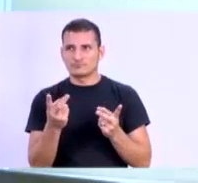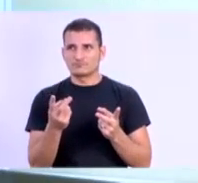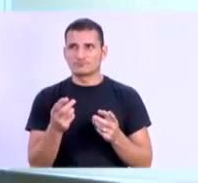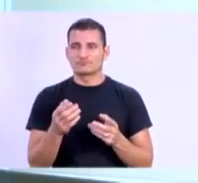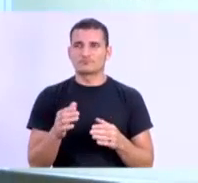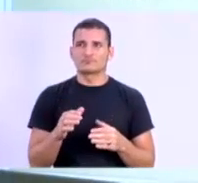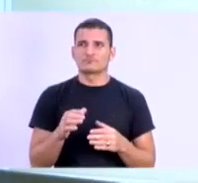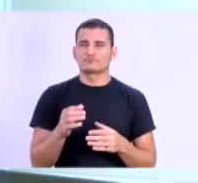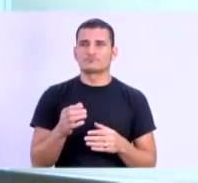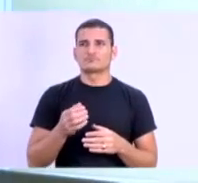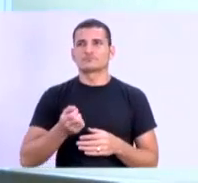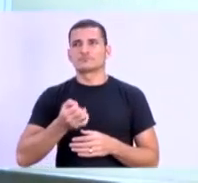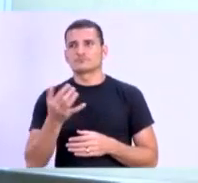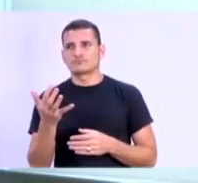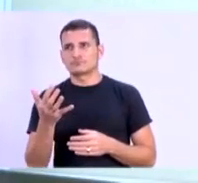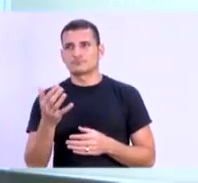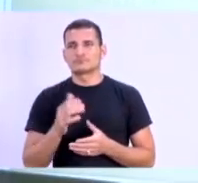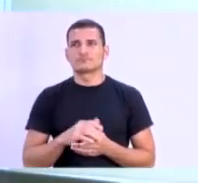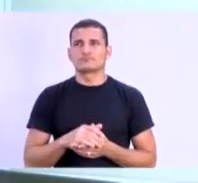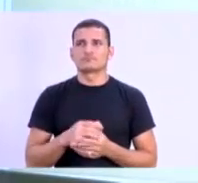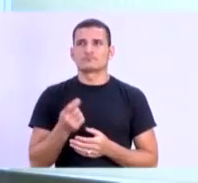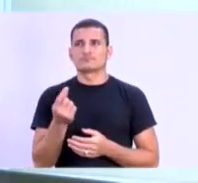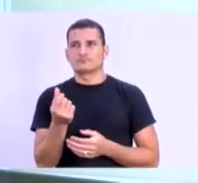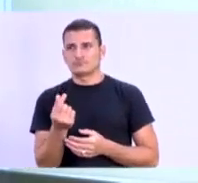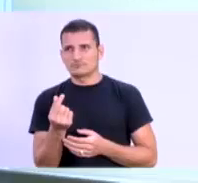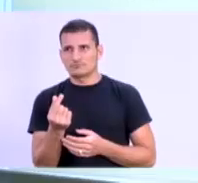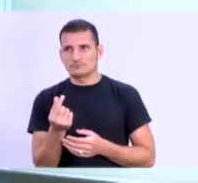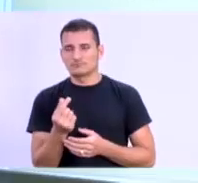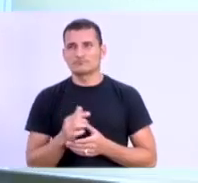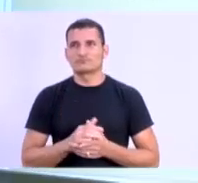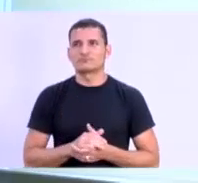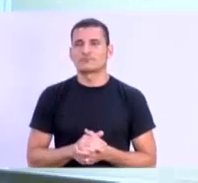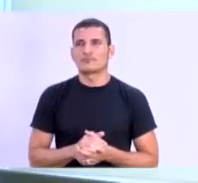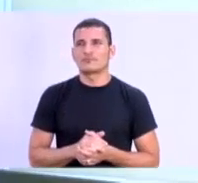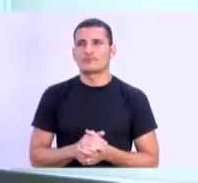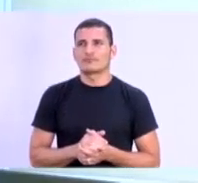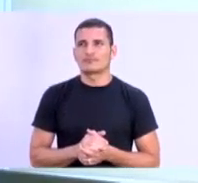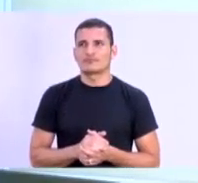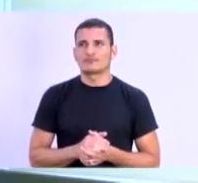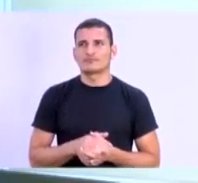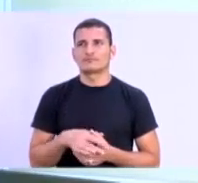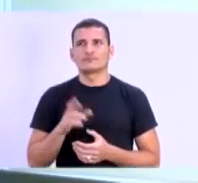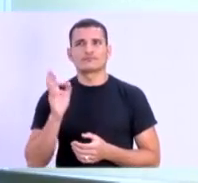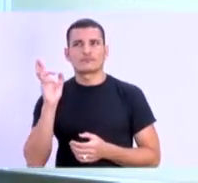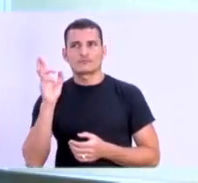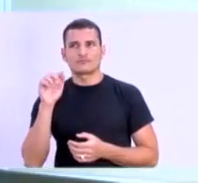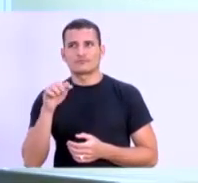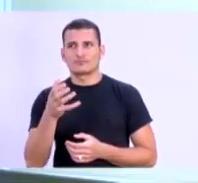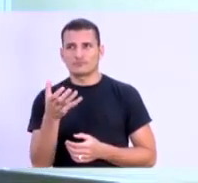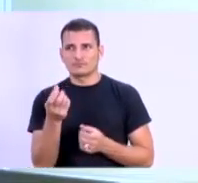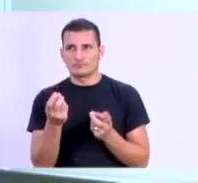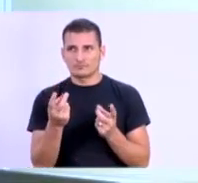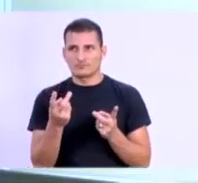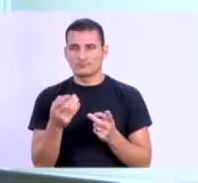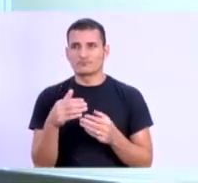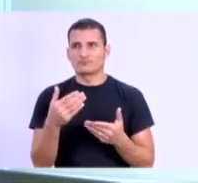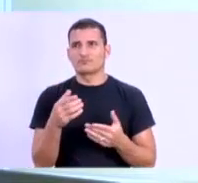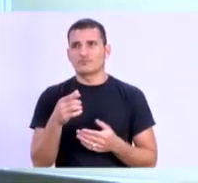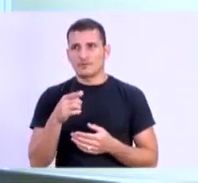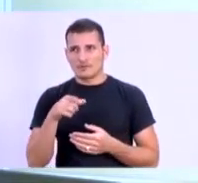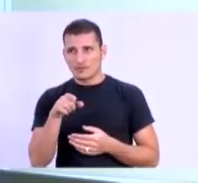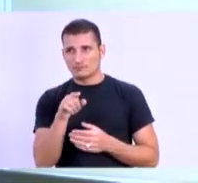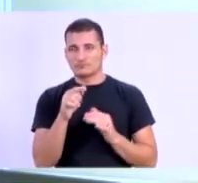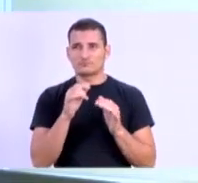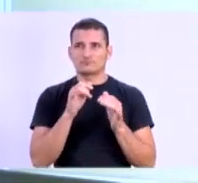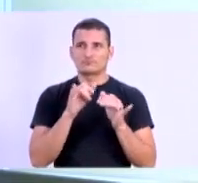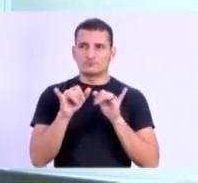a quantidade? Por qual valor, né? A quem você quer vender? Então essas informações você tem que passar